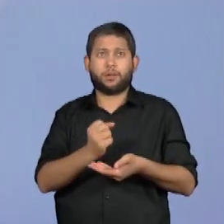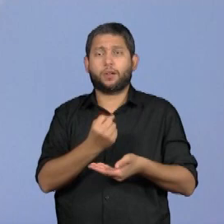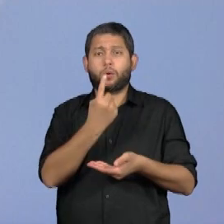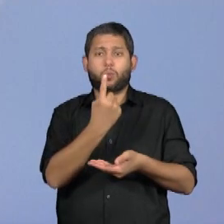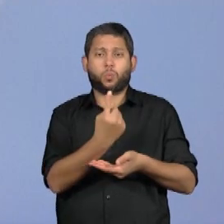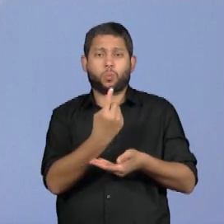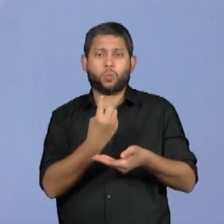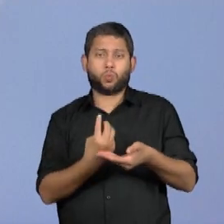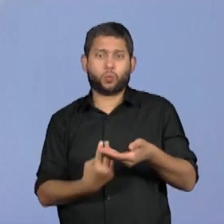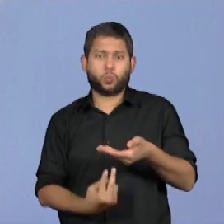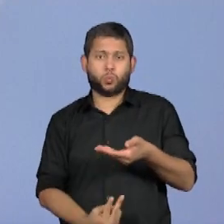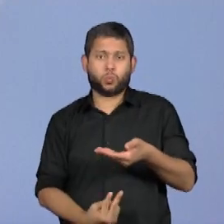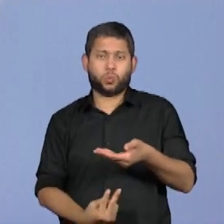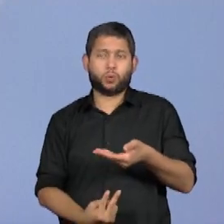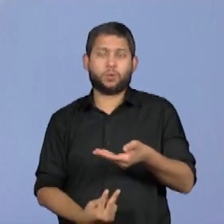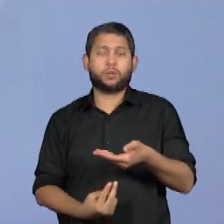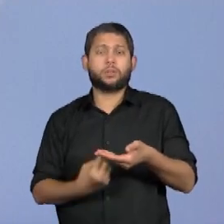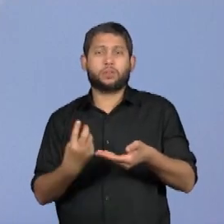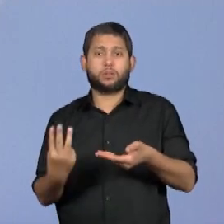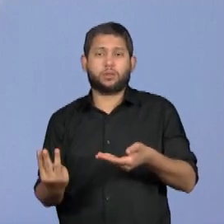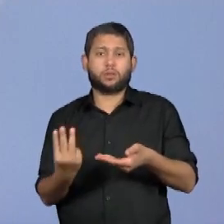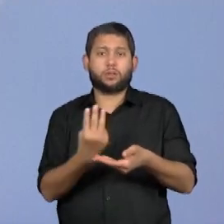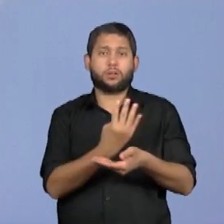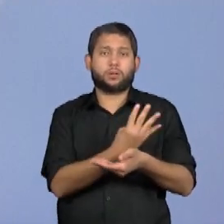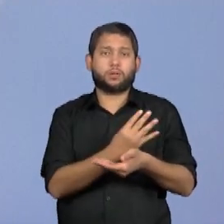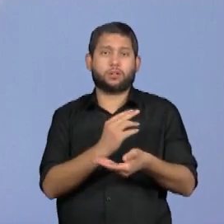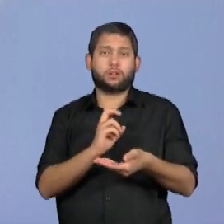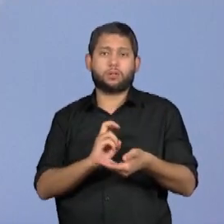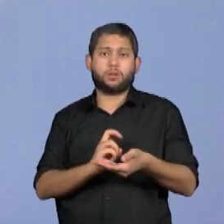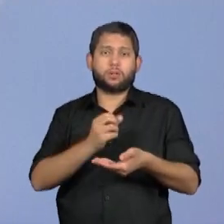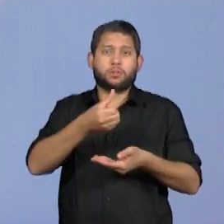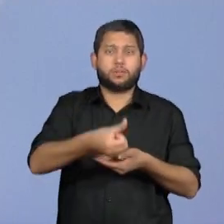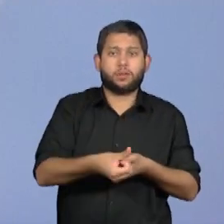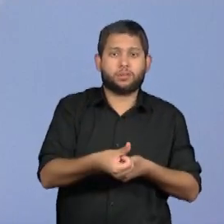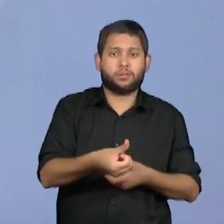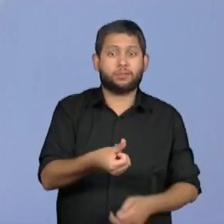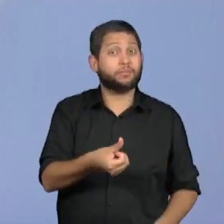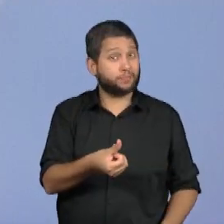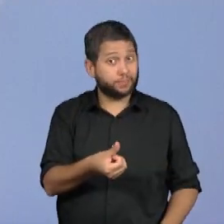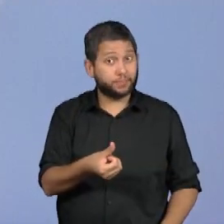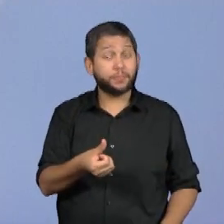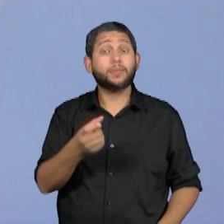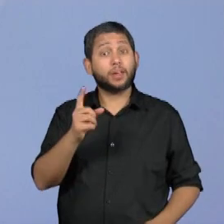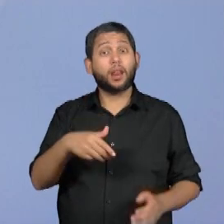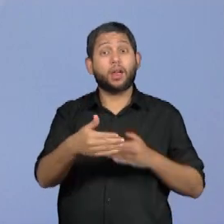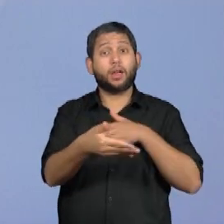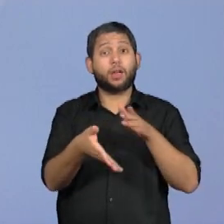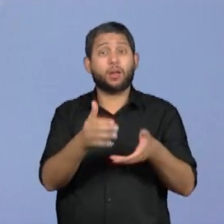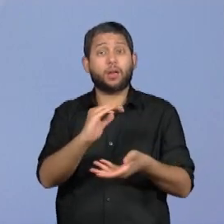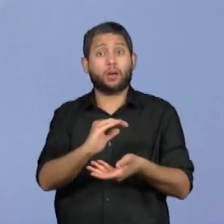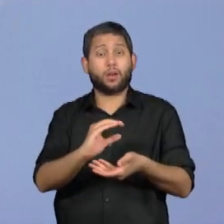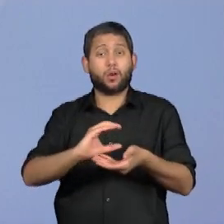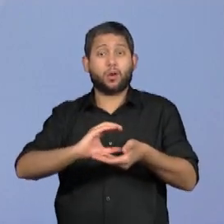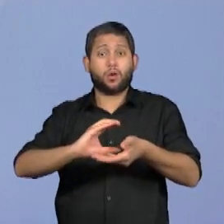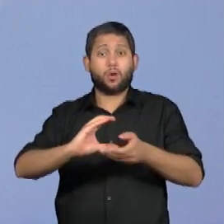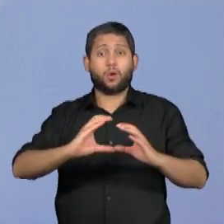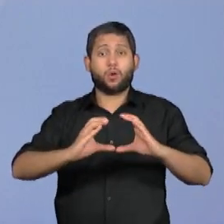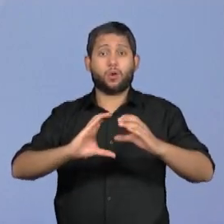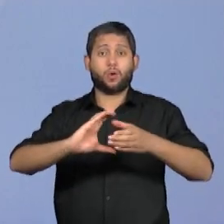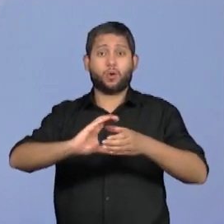lados, né? Então, a gente chama um dado de 6 lados. E ele tem o formato de um cubo,